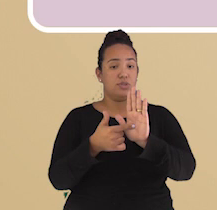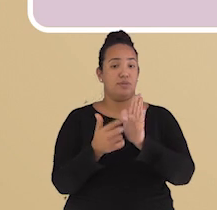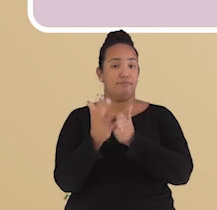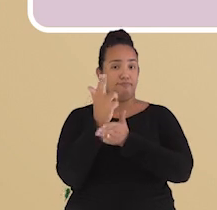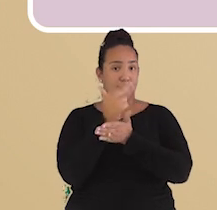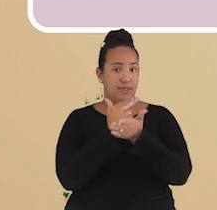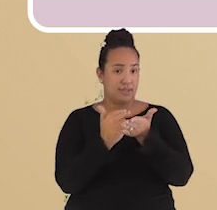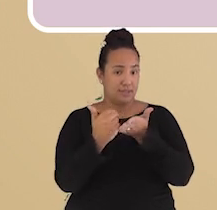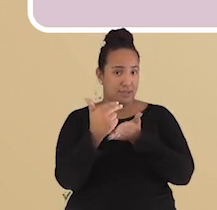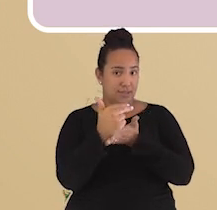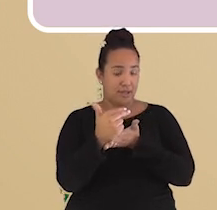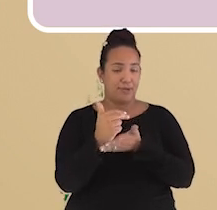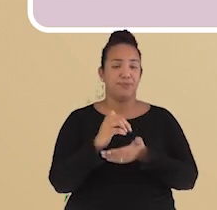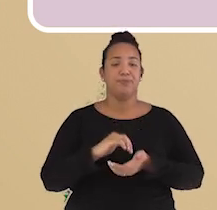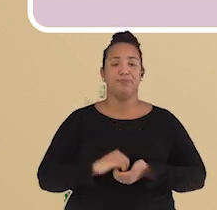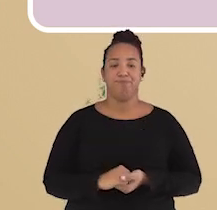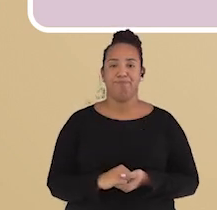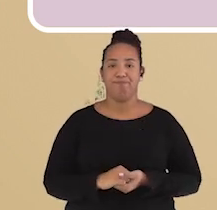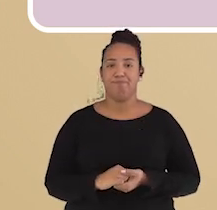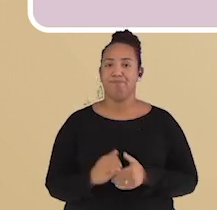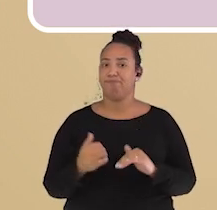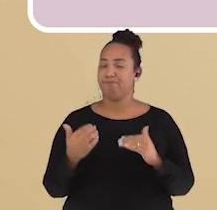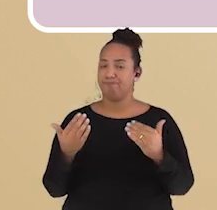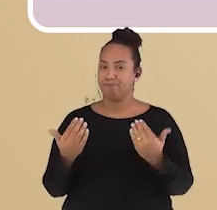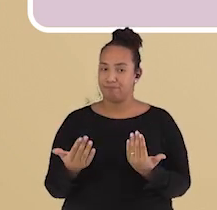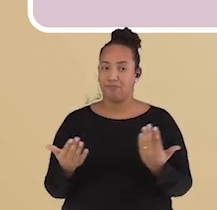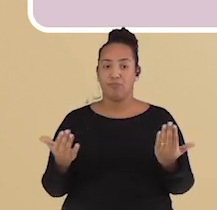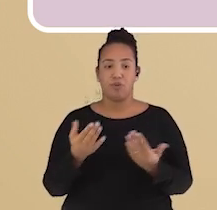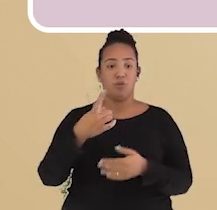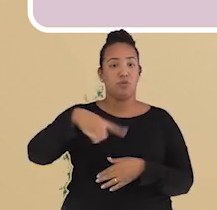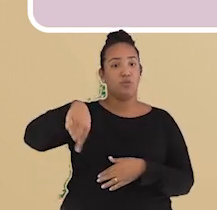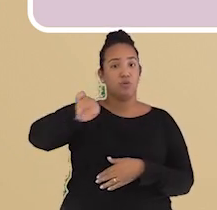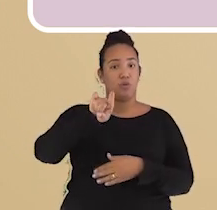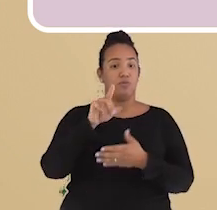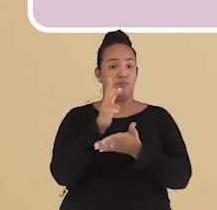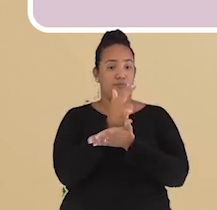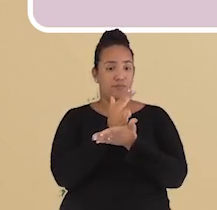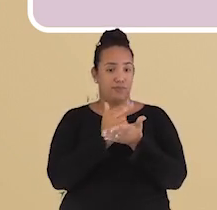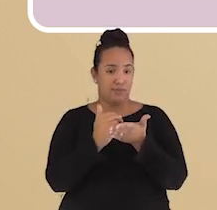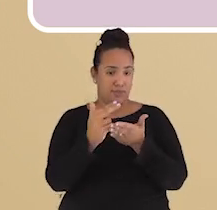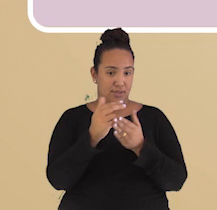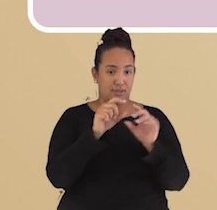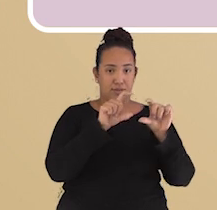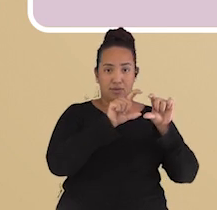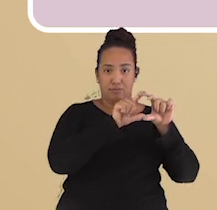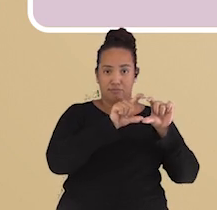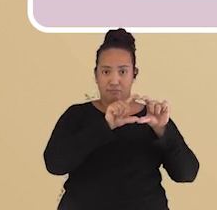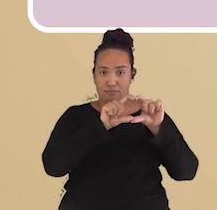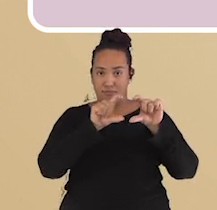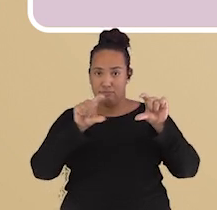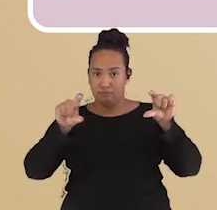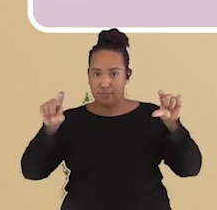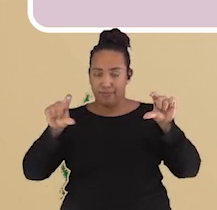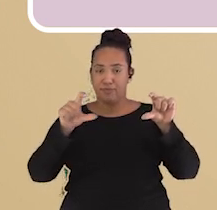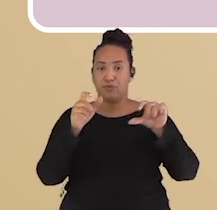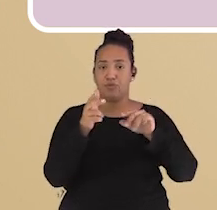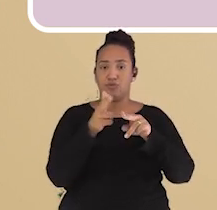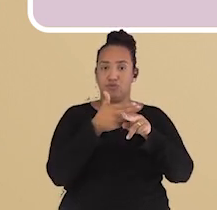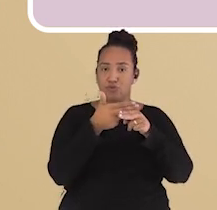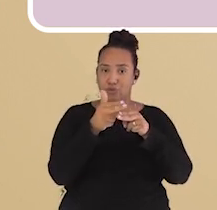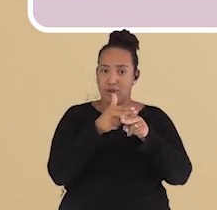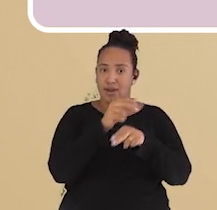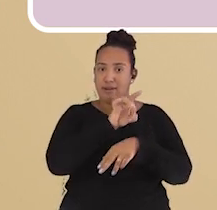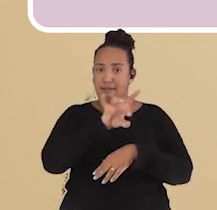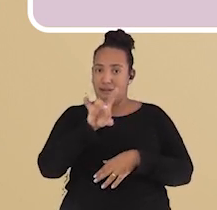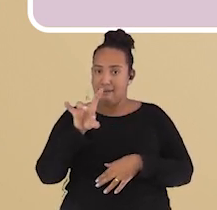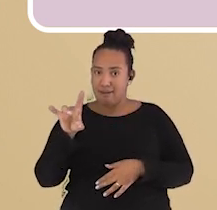cada um comeu? Para isso, vamos desenhar uma barra de chocolate para cada neto. Lembrando que as